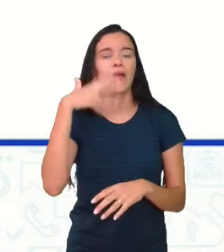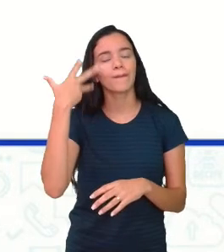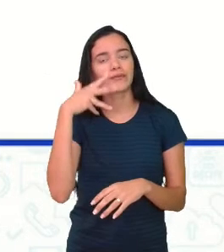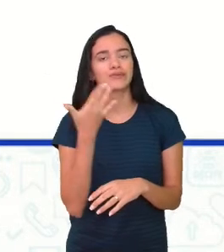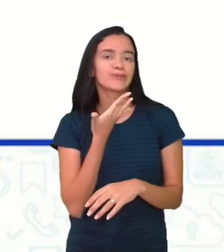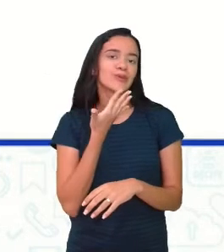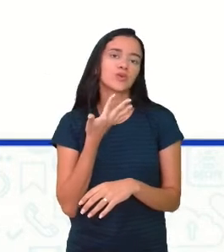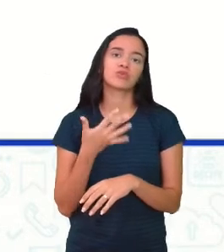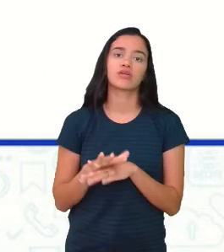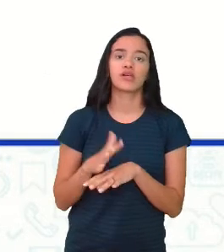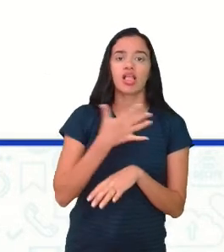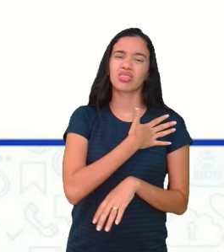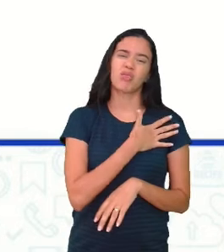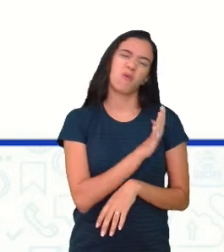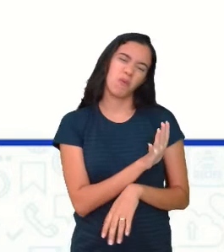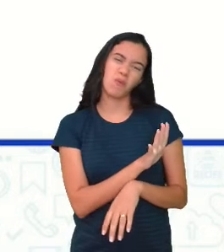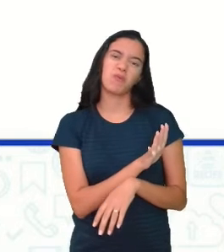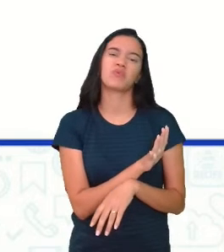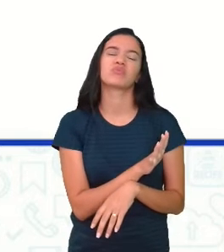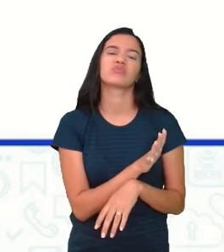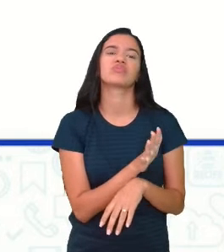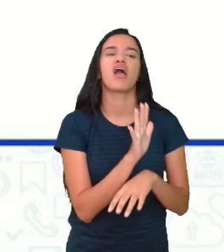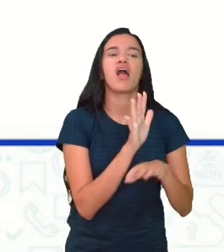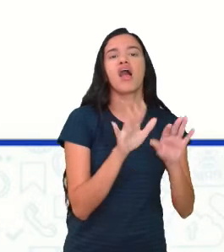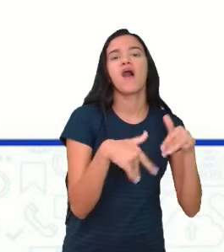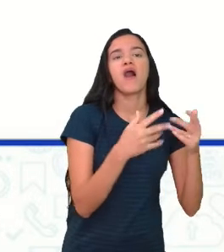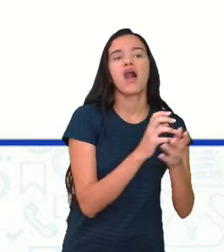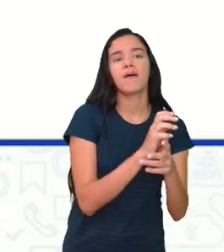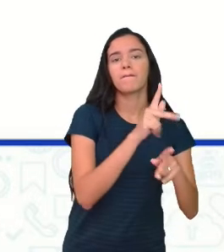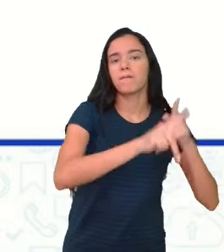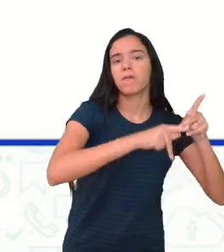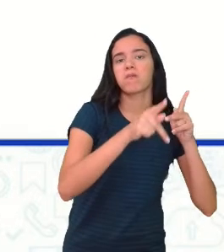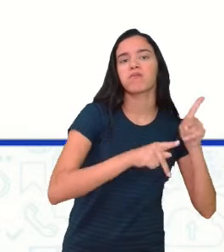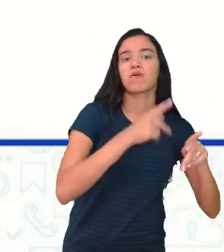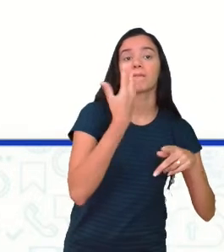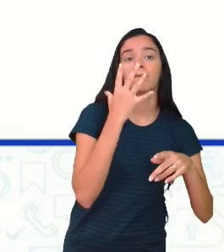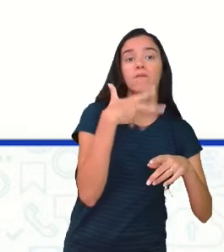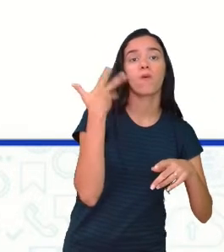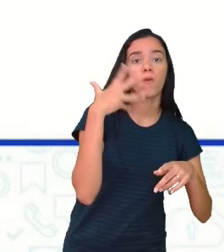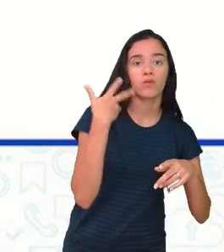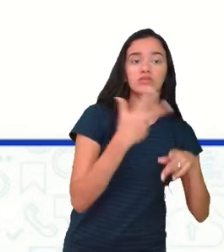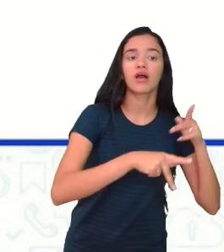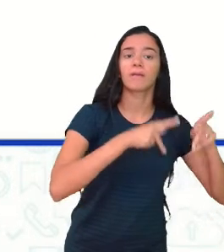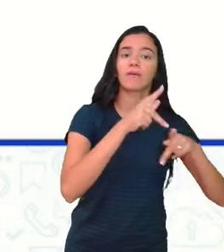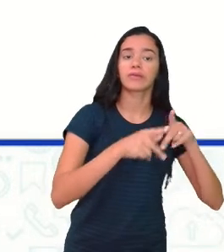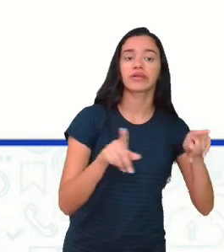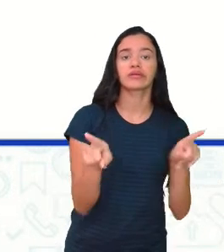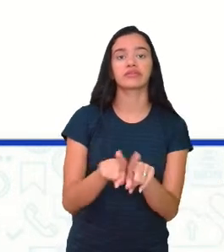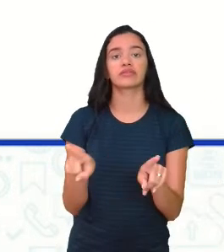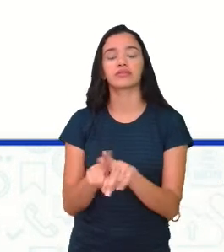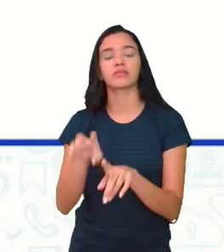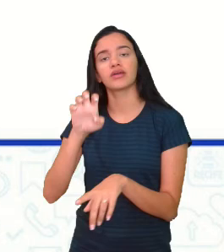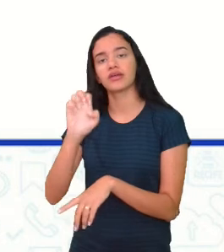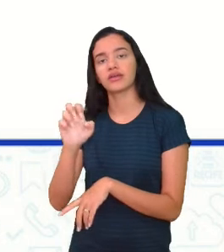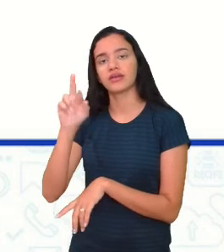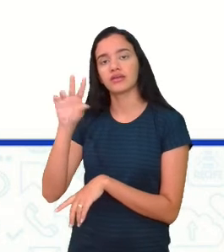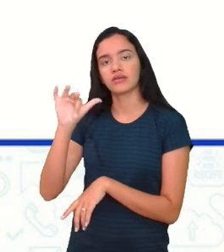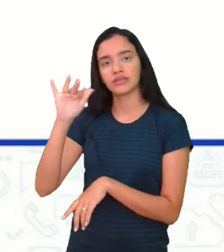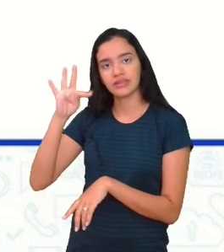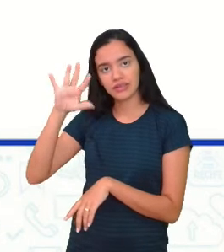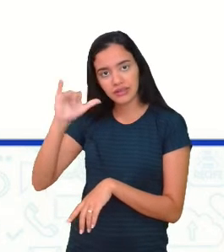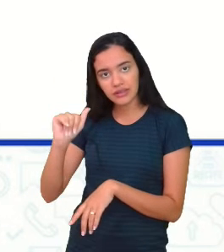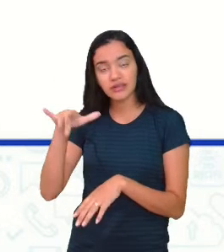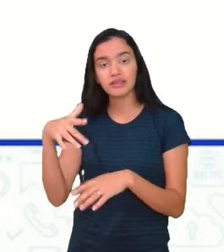gostam desta distinção entre música erudita e música popular, porque dizem que essa divisão, essa classificação, ela